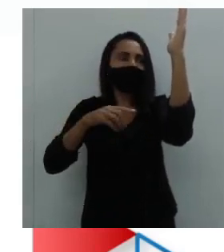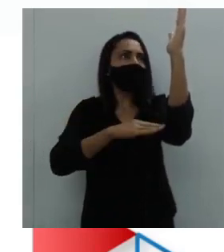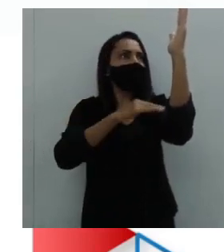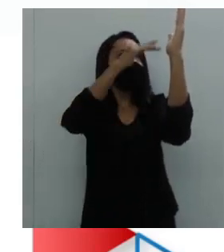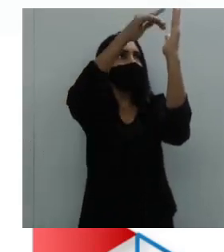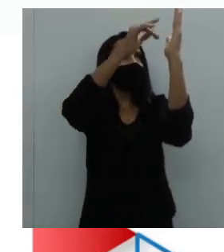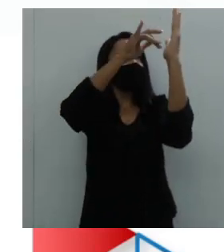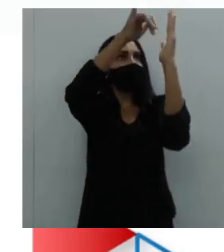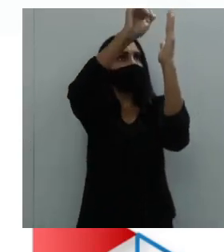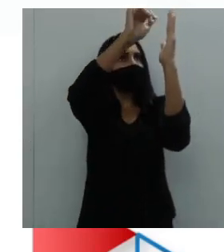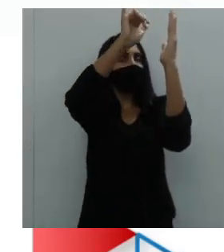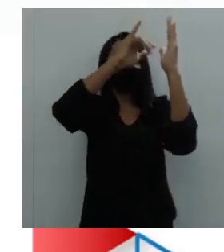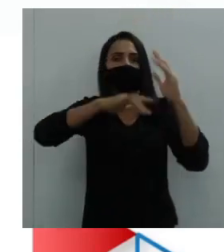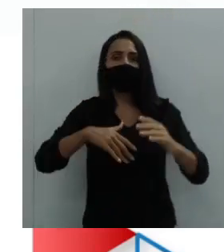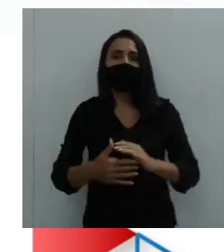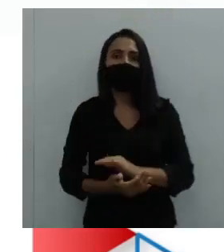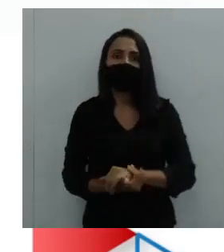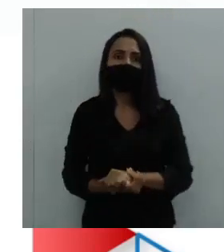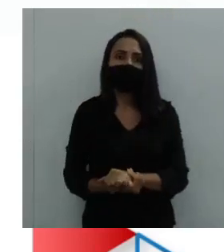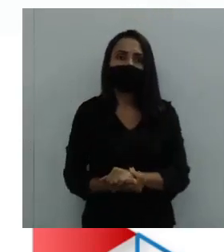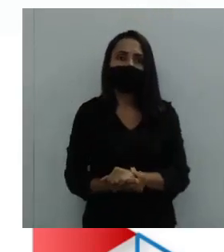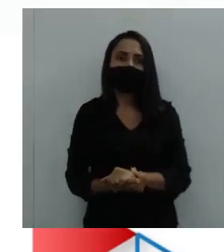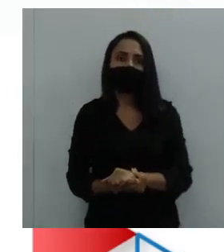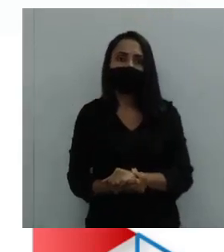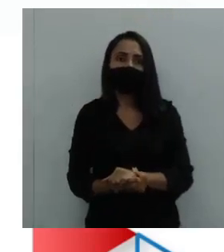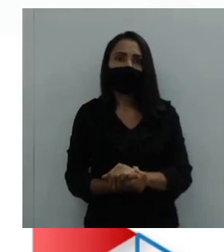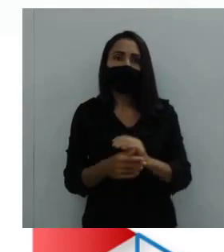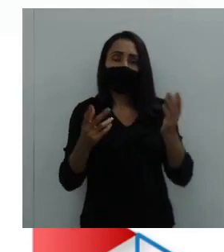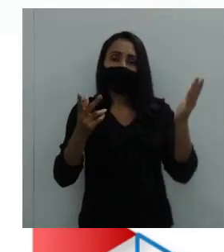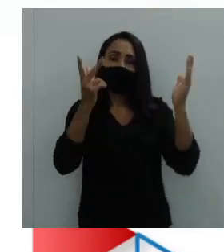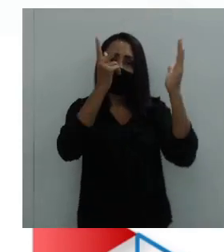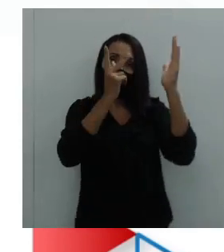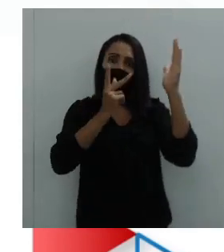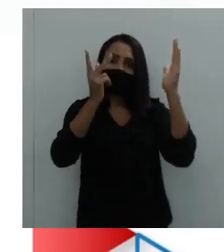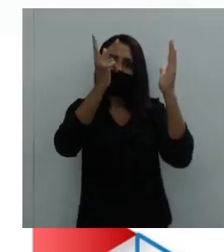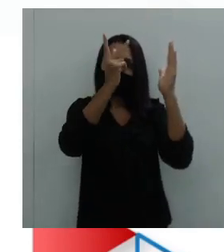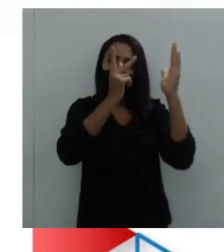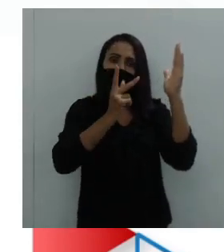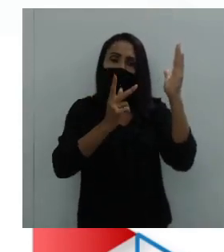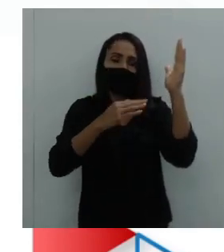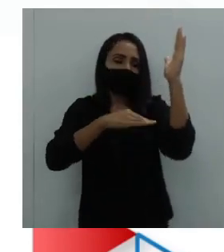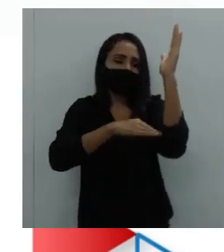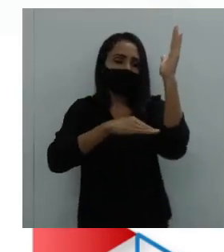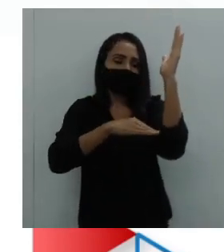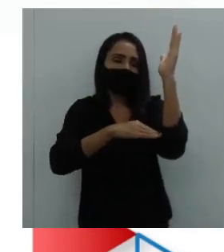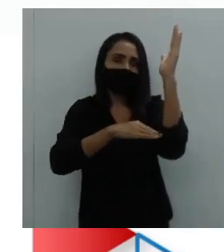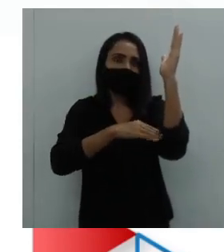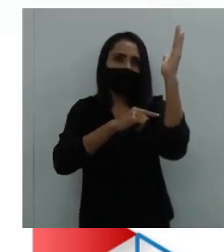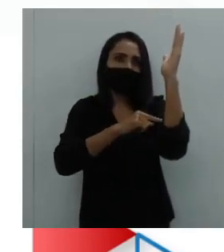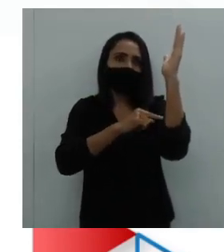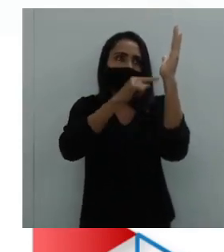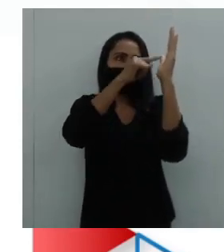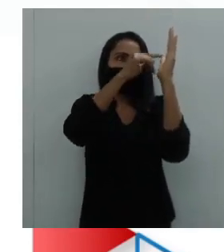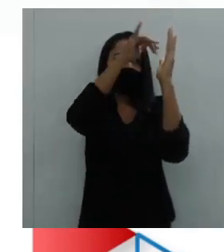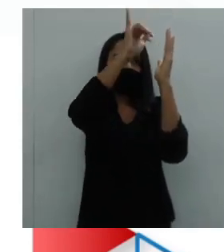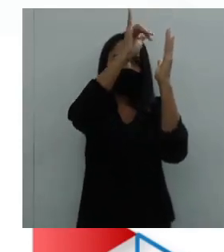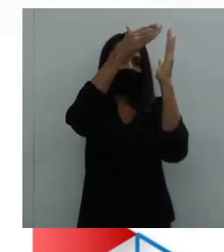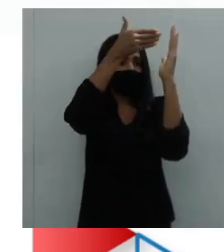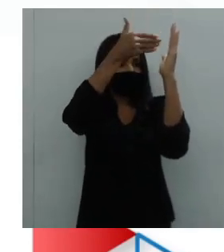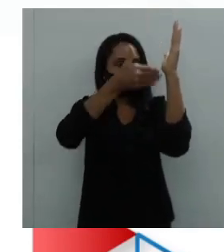de baixo, onde tem x, e a minha imagem vai ser y nessa parte que você está vendo aí em